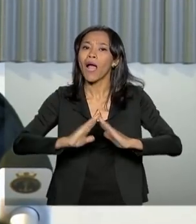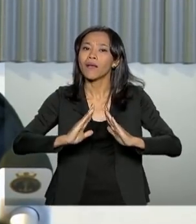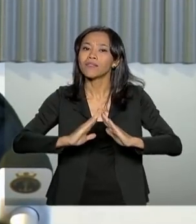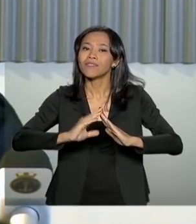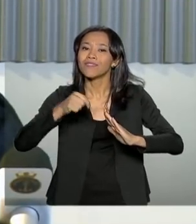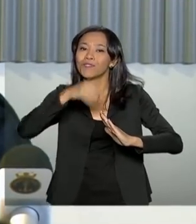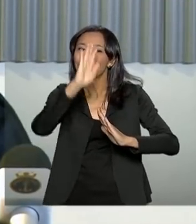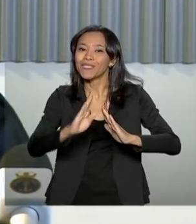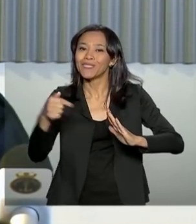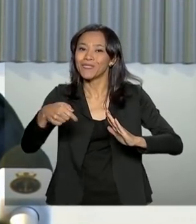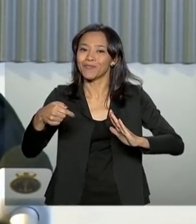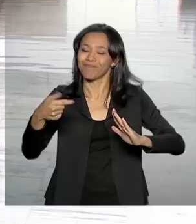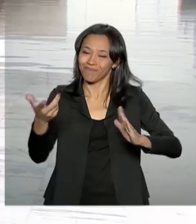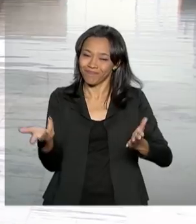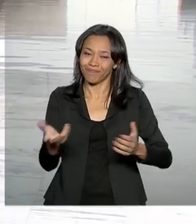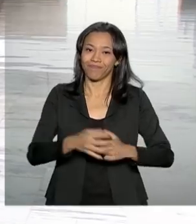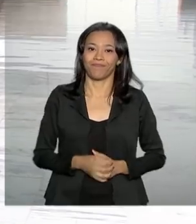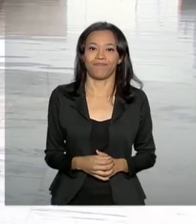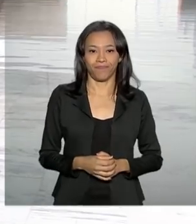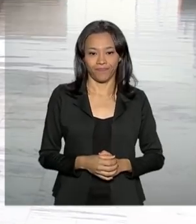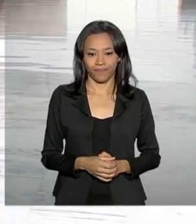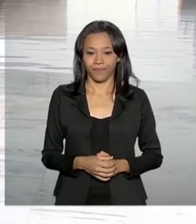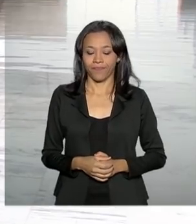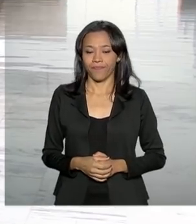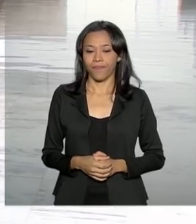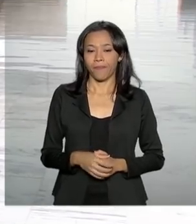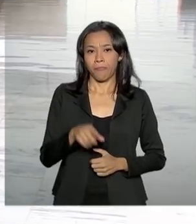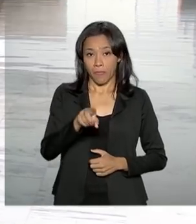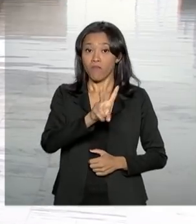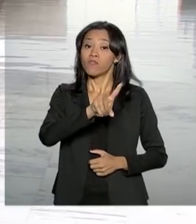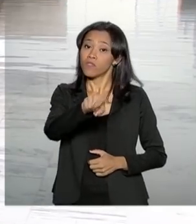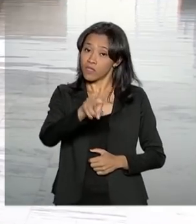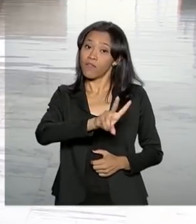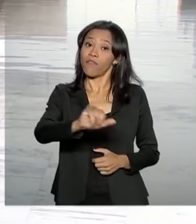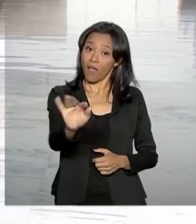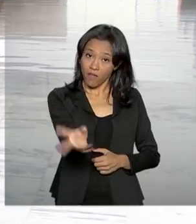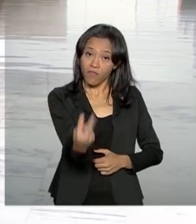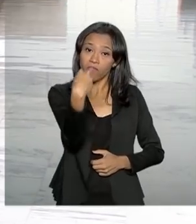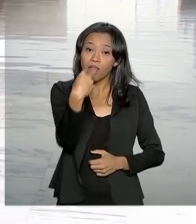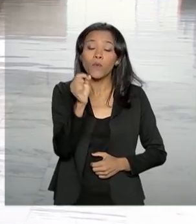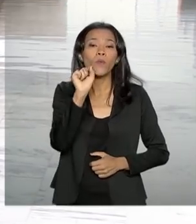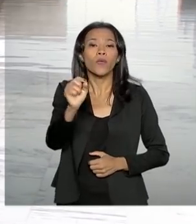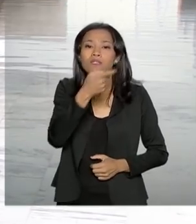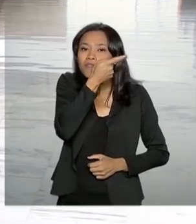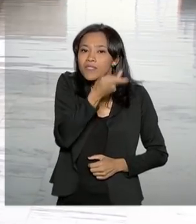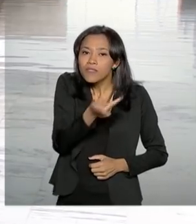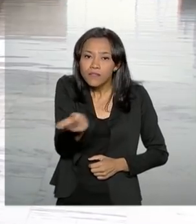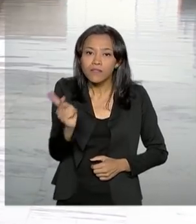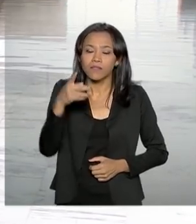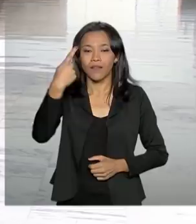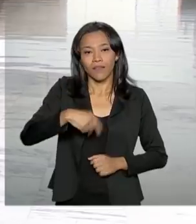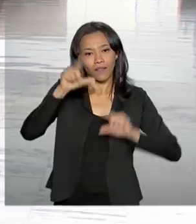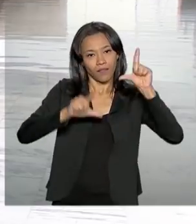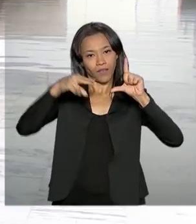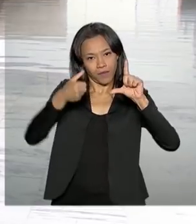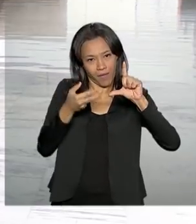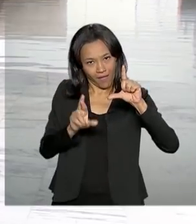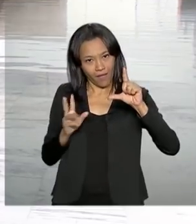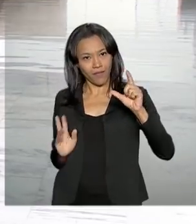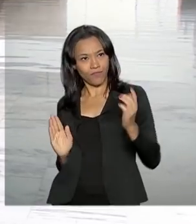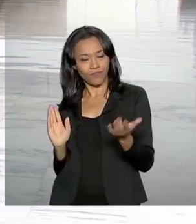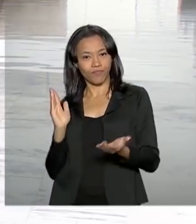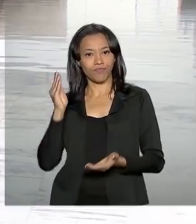Casa Brasileira na Antártica. E você vai acompanhar essa visita da TV NBR à Estação